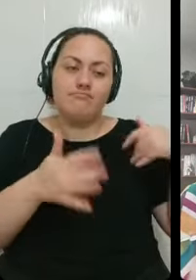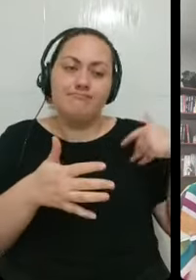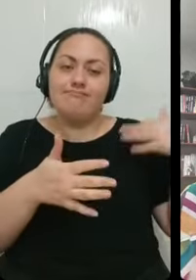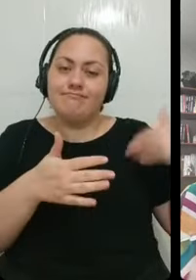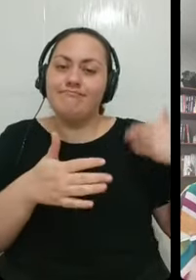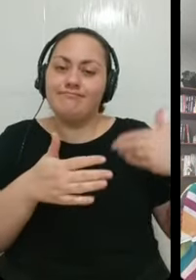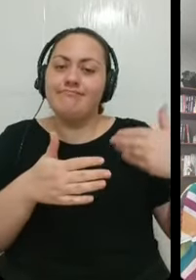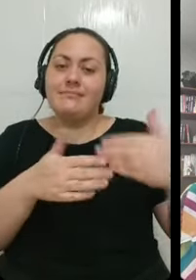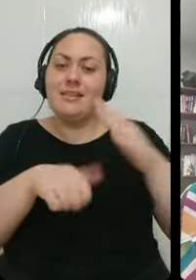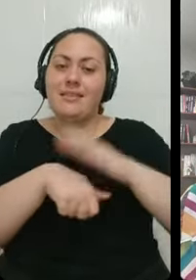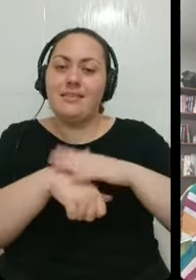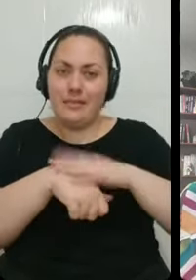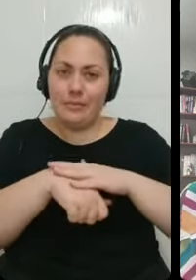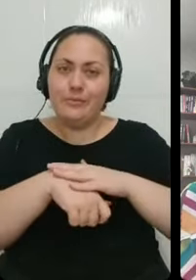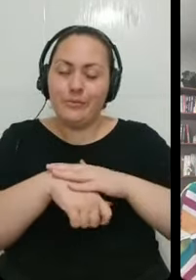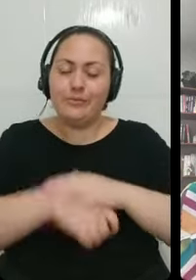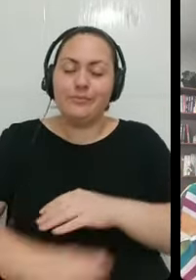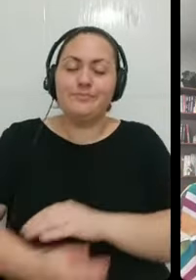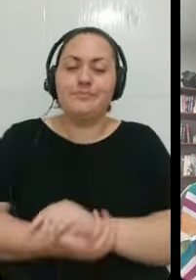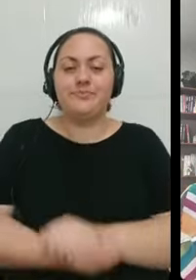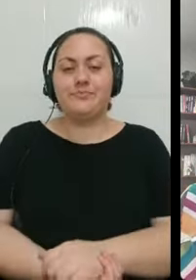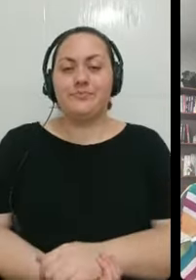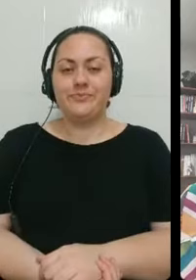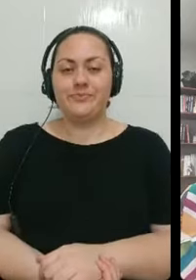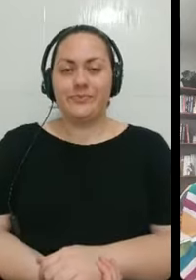já percorrido.